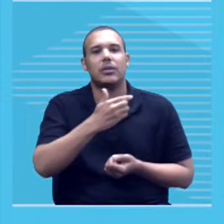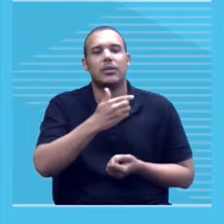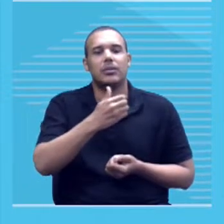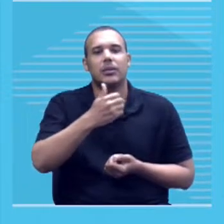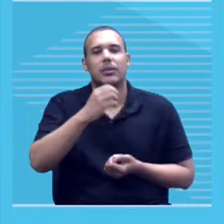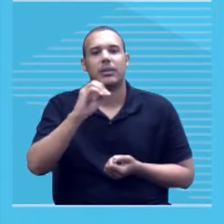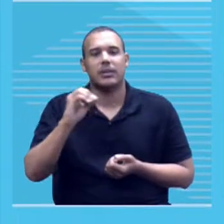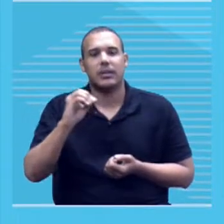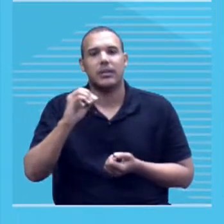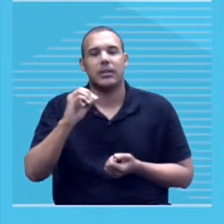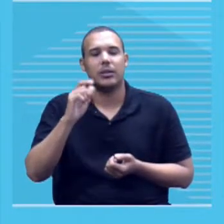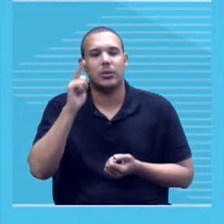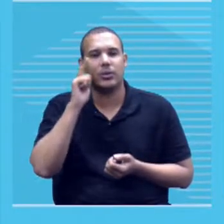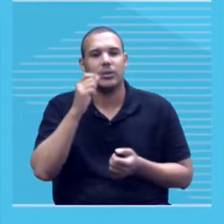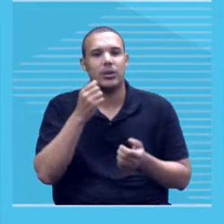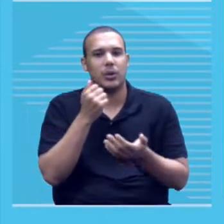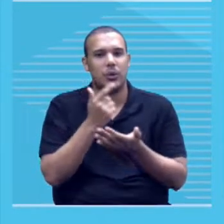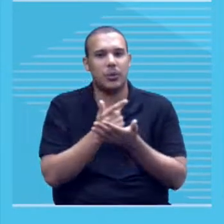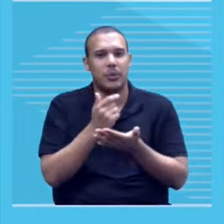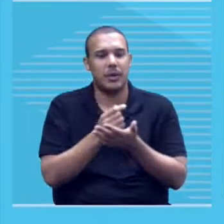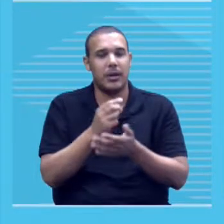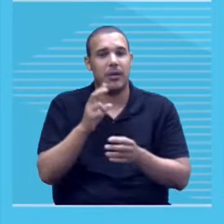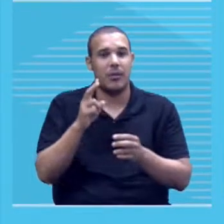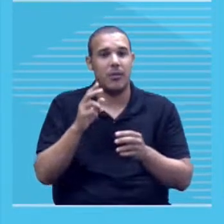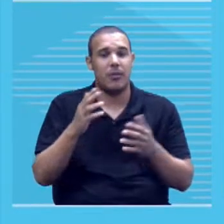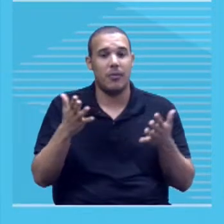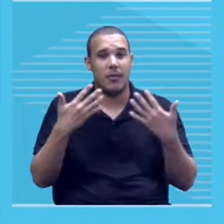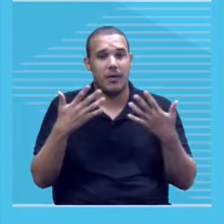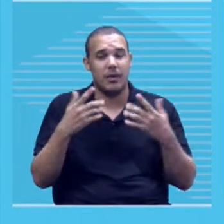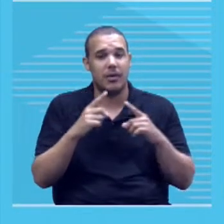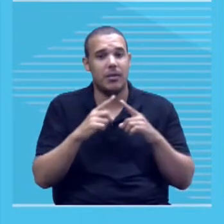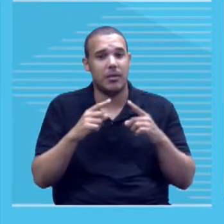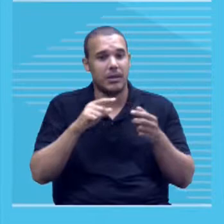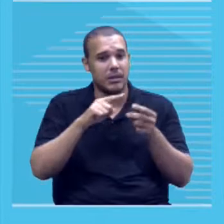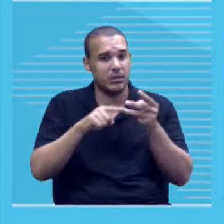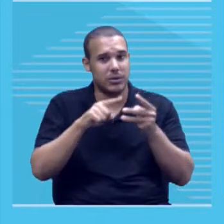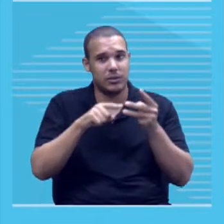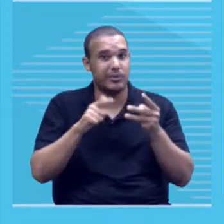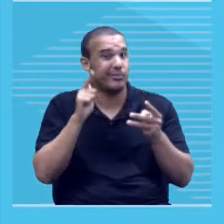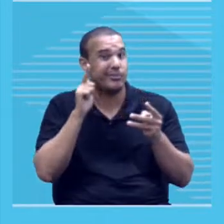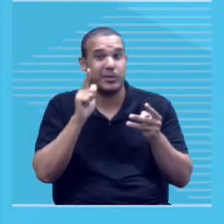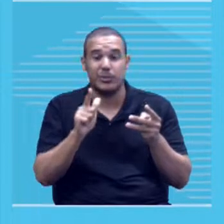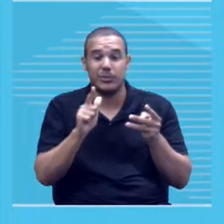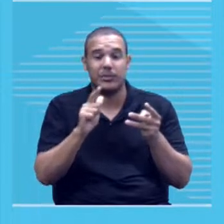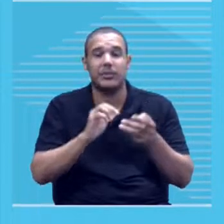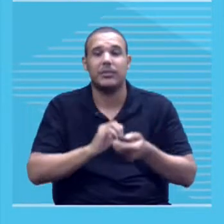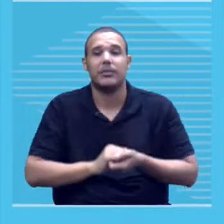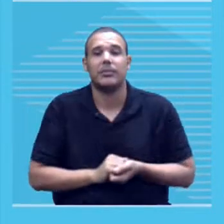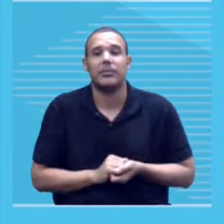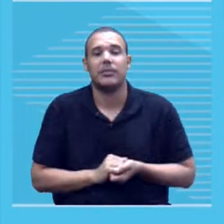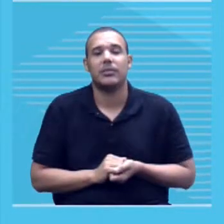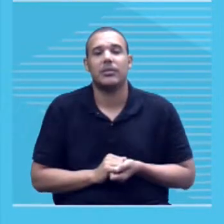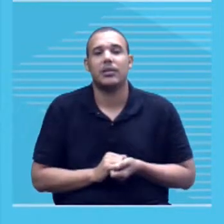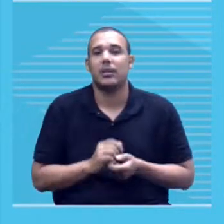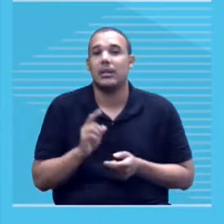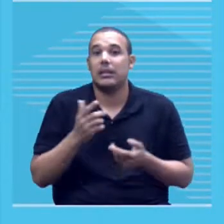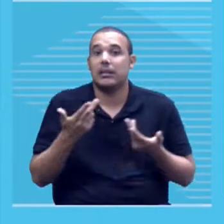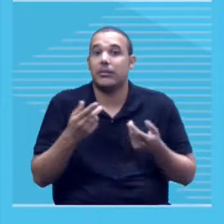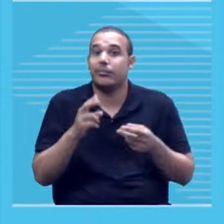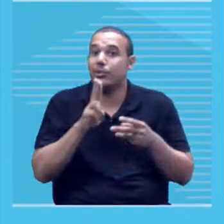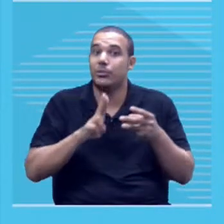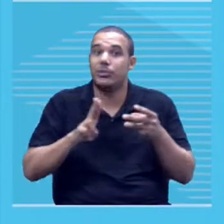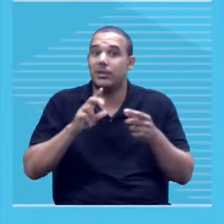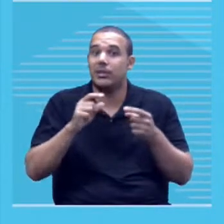eu consigo comprar o V, que é o verão, mas não consigo comprar nem a primavera nem o inverno. Então, não estou usando as 3 posições, só estou usando